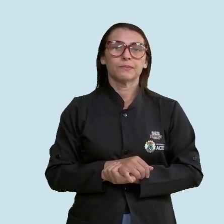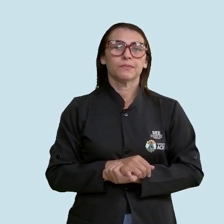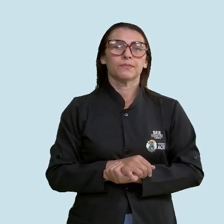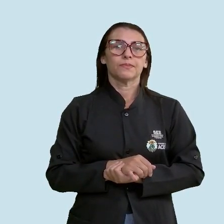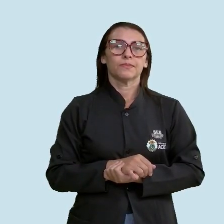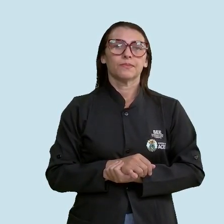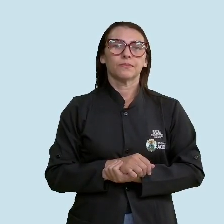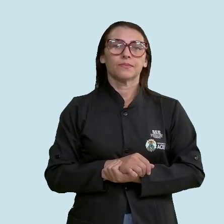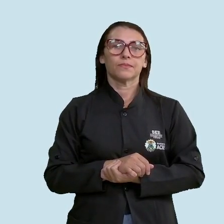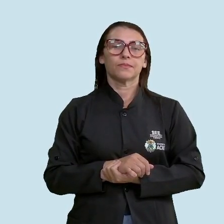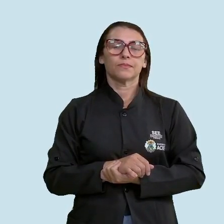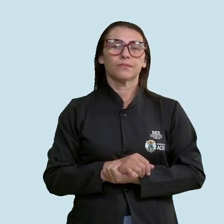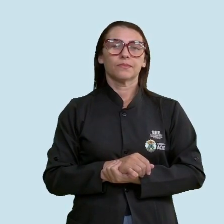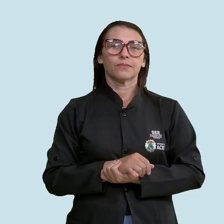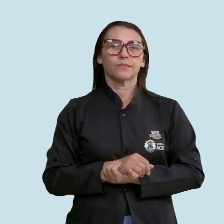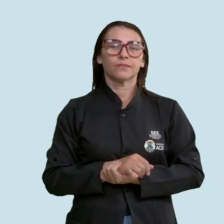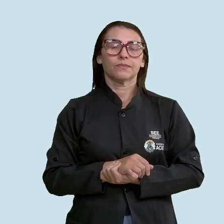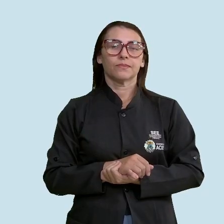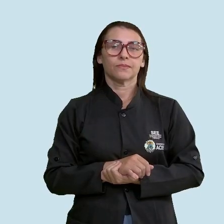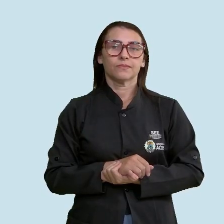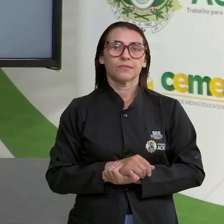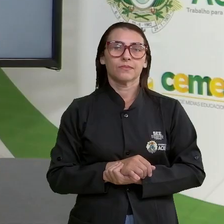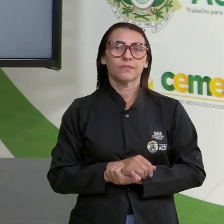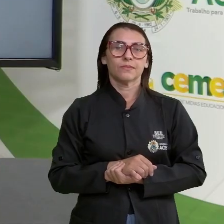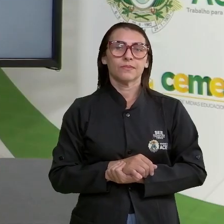Se entrou na roda.